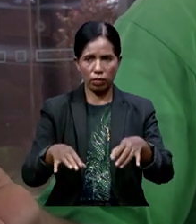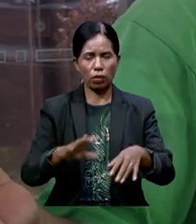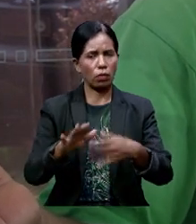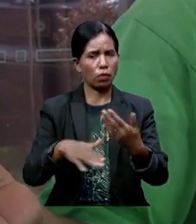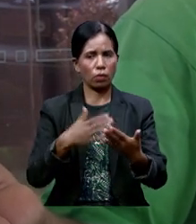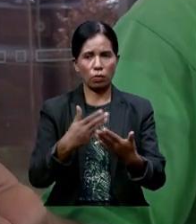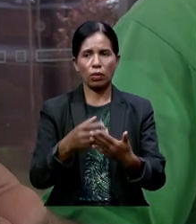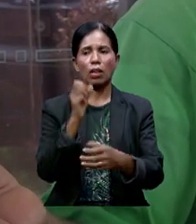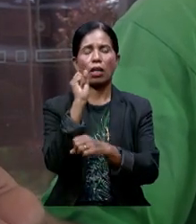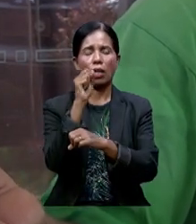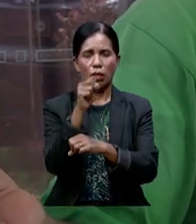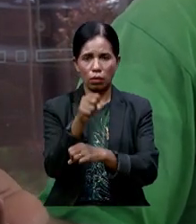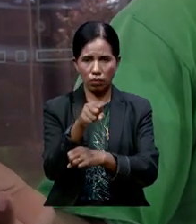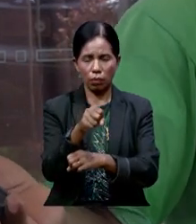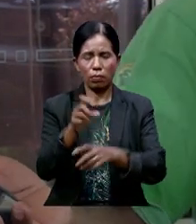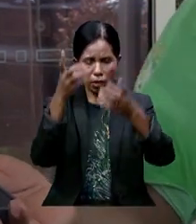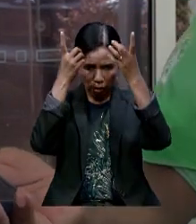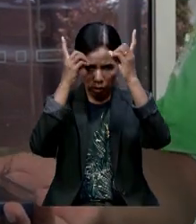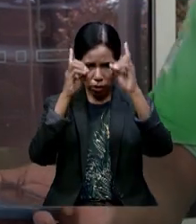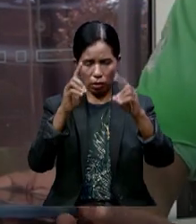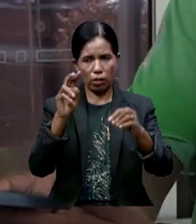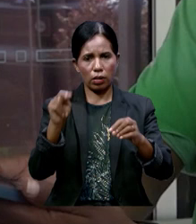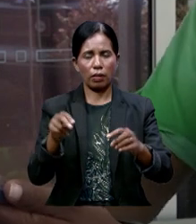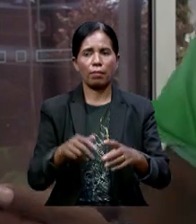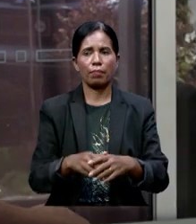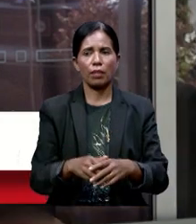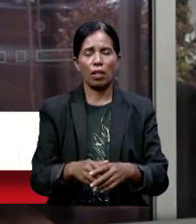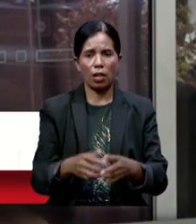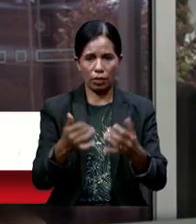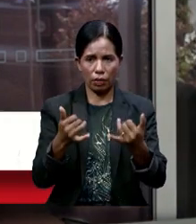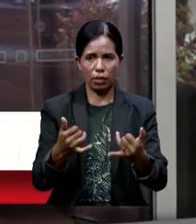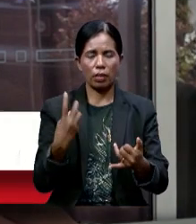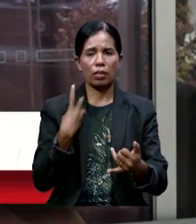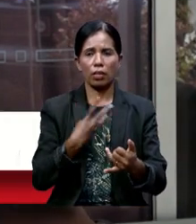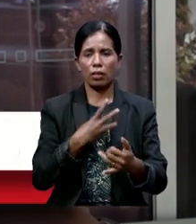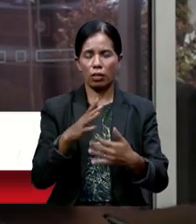Outro recruo para a decisão ainda, né? Porque lá, em princípio,